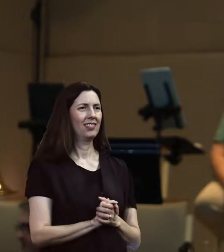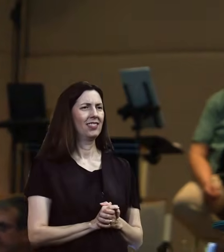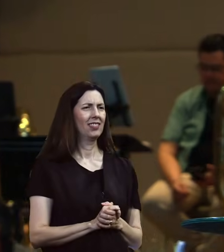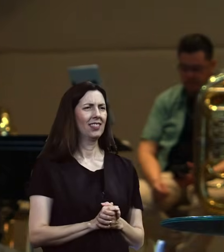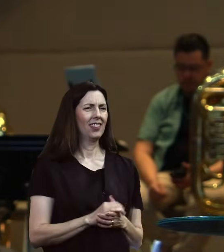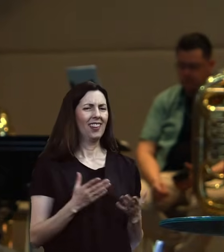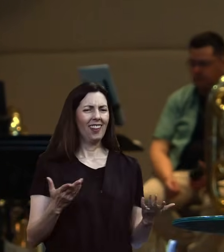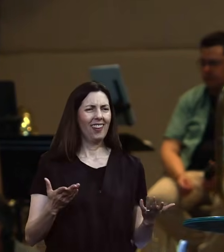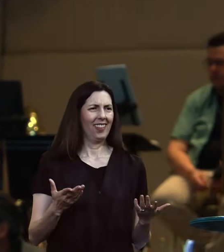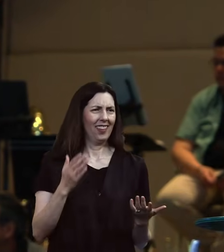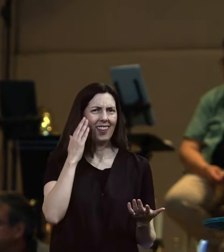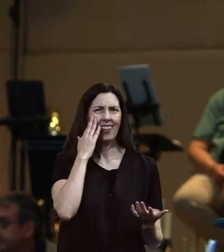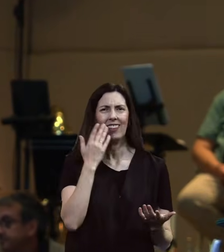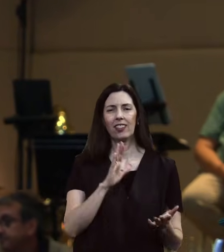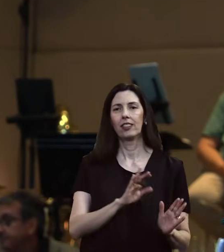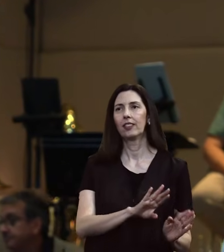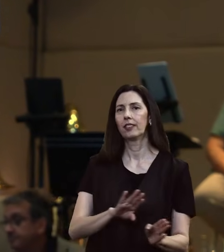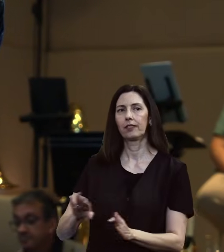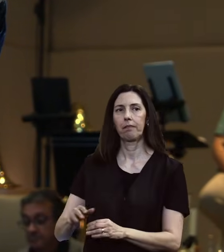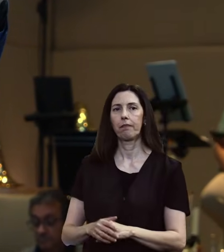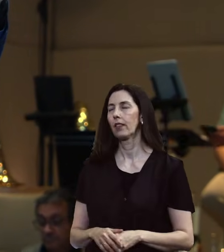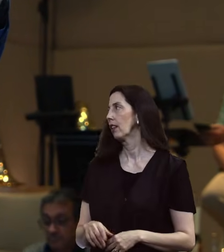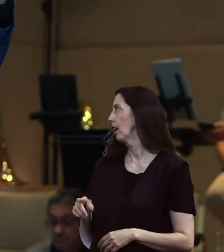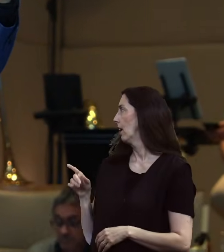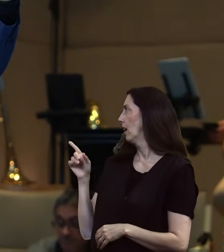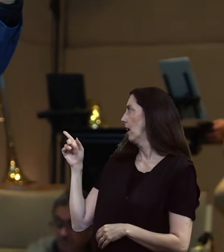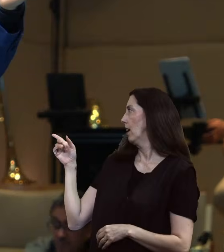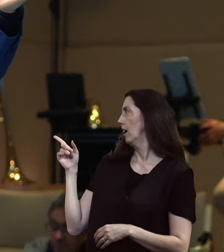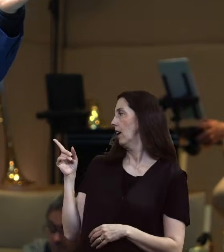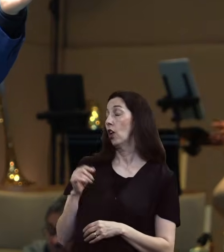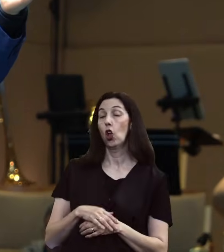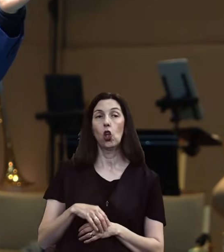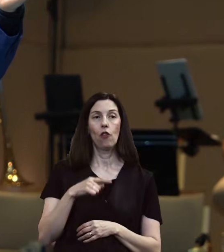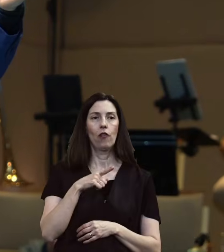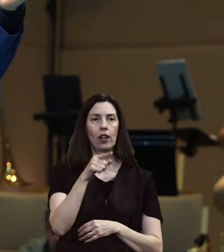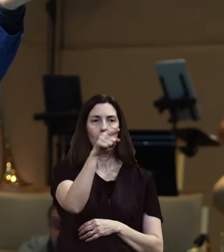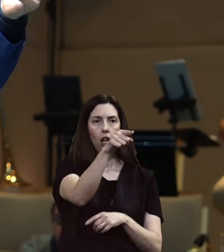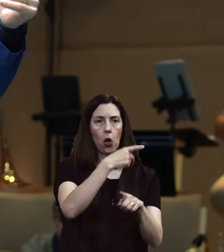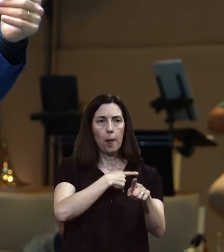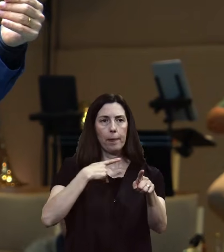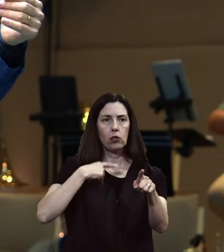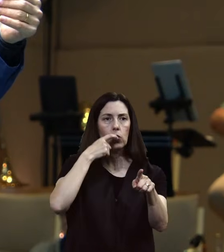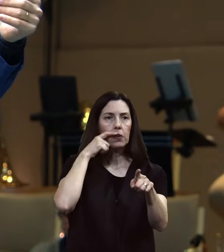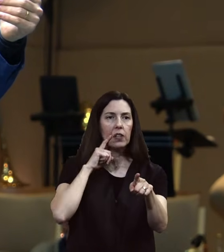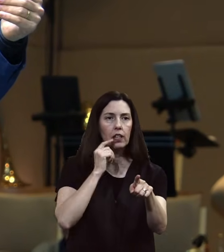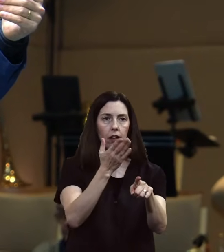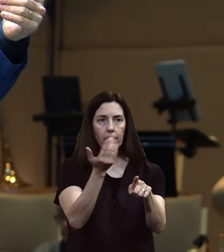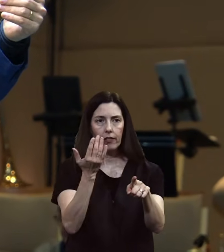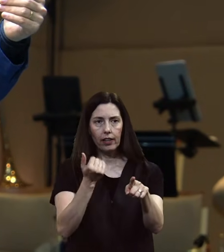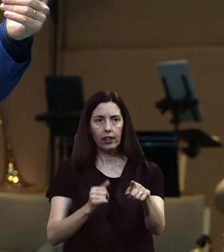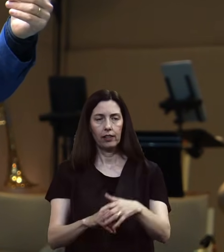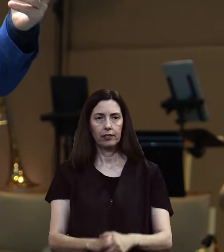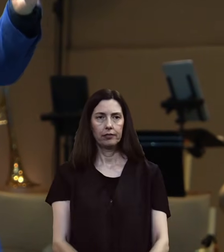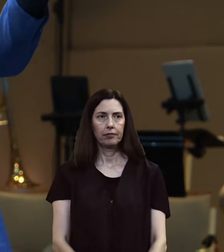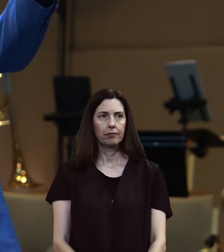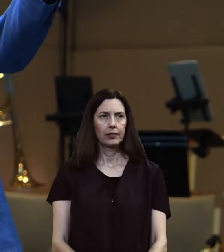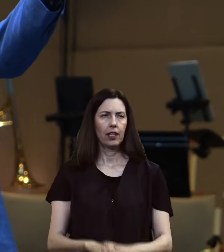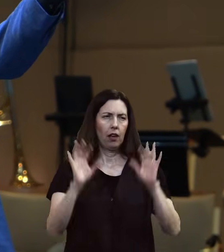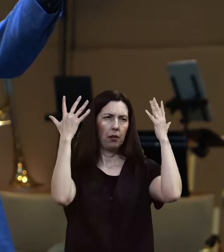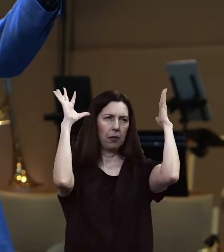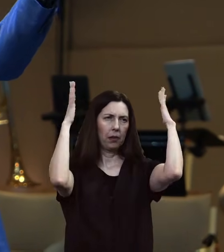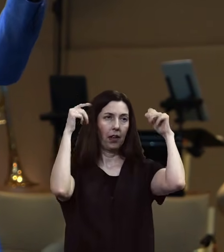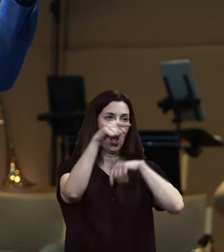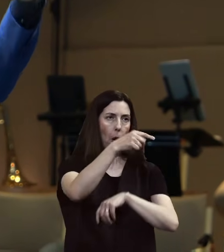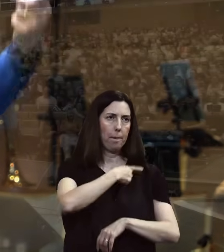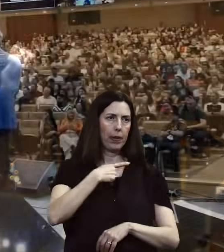ridicularização. Eu estou olhando aqui, o Adoniran está aqui na minha frente. Adoniran, vem cá rapidinho. Uma salva de palmas